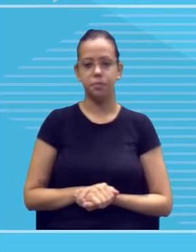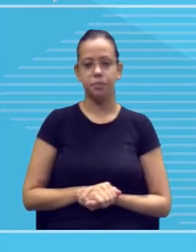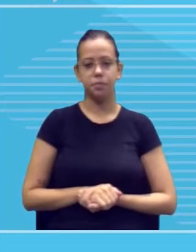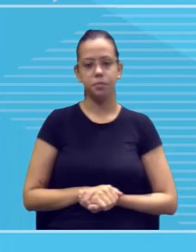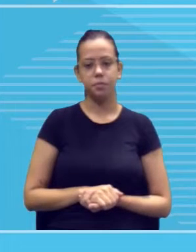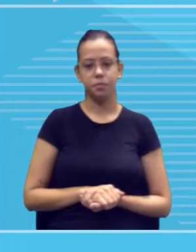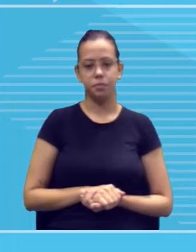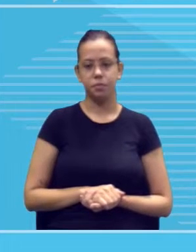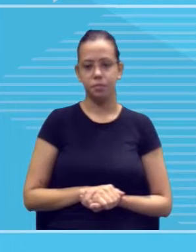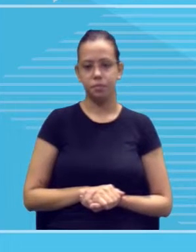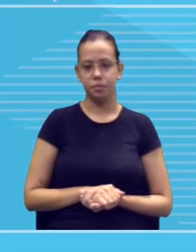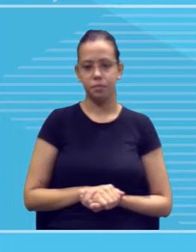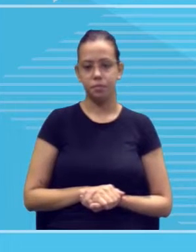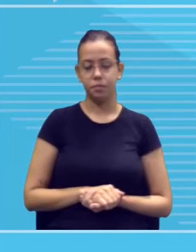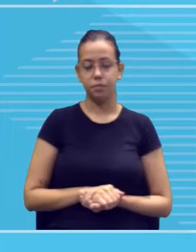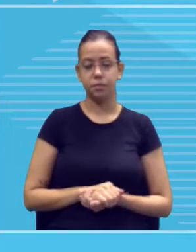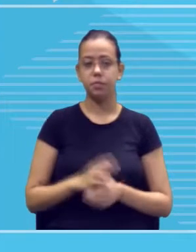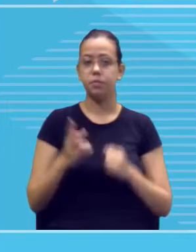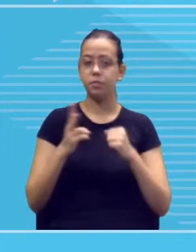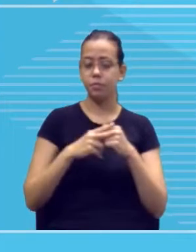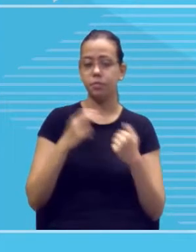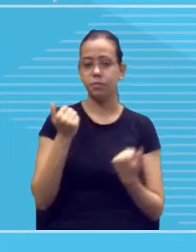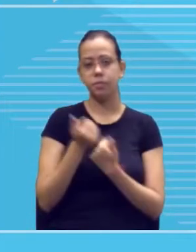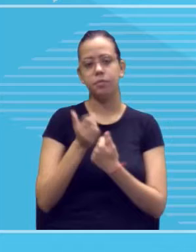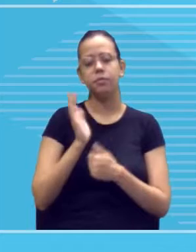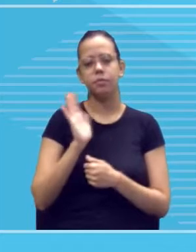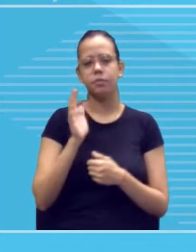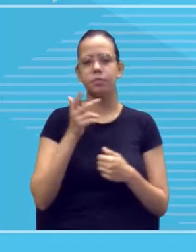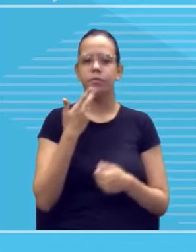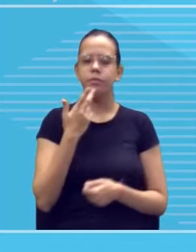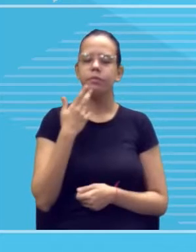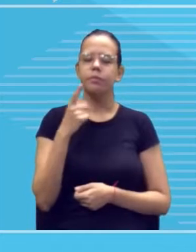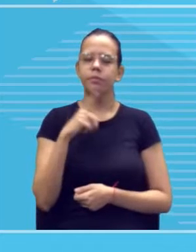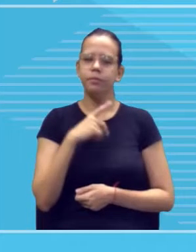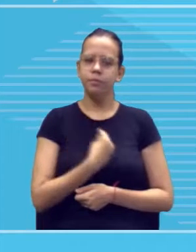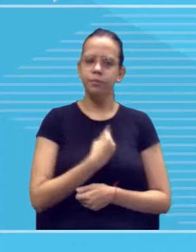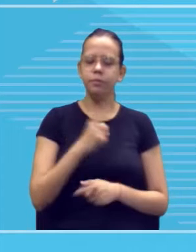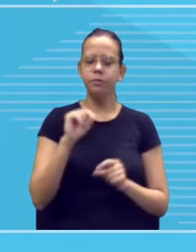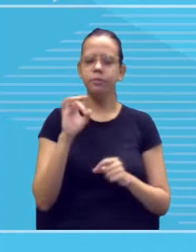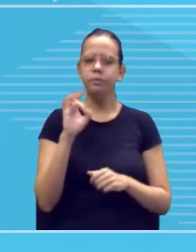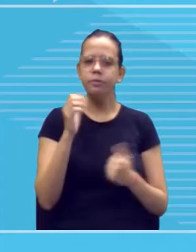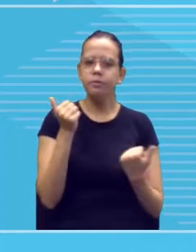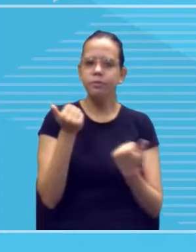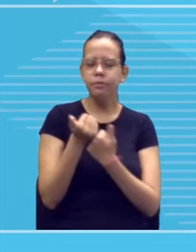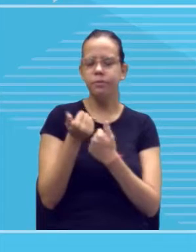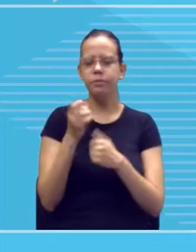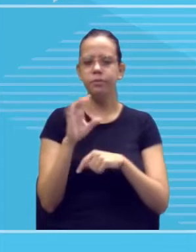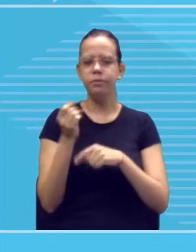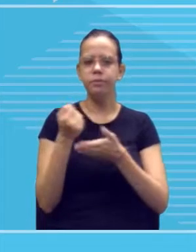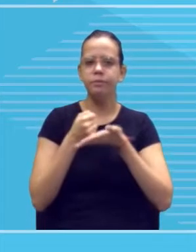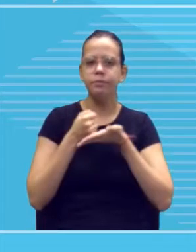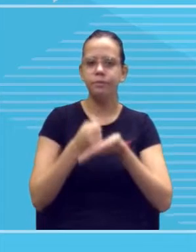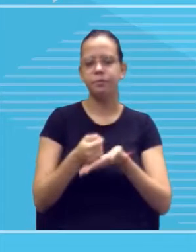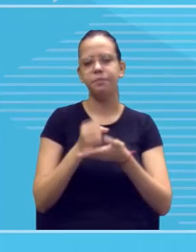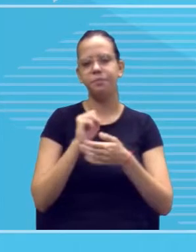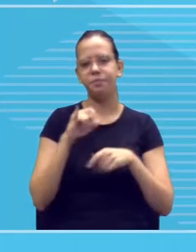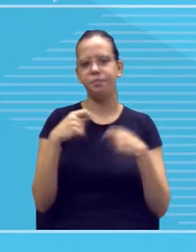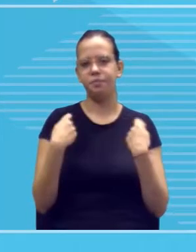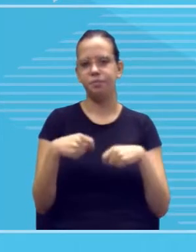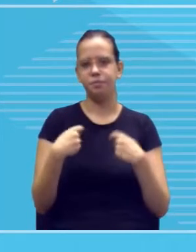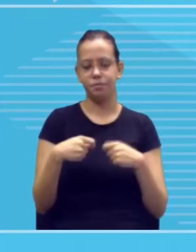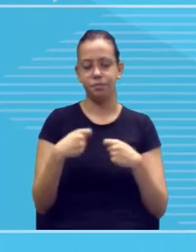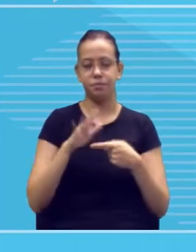por sua vez o verbo auxiliar o próprio nome já diz lá para dar uma ajuda então só para te dar um help quando for necessário